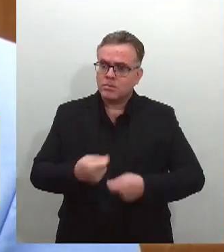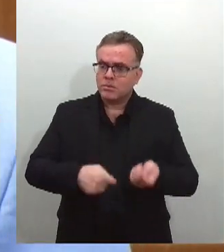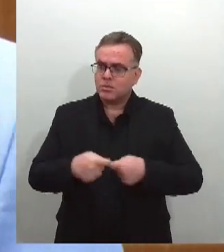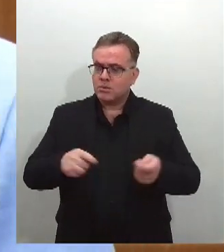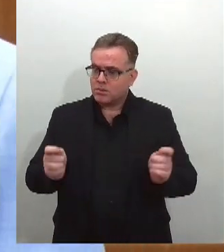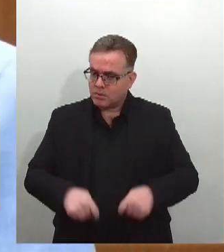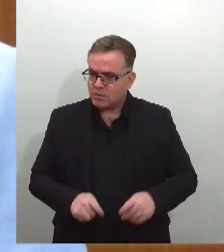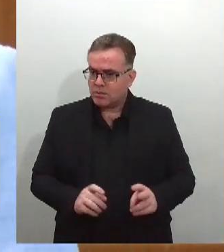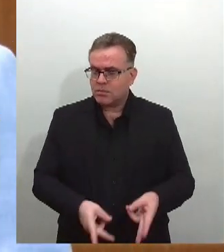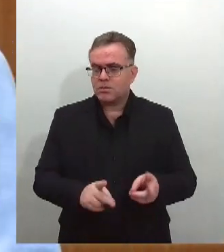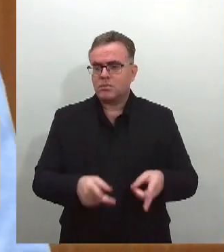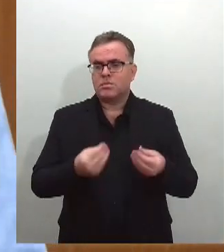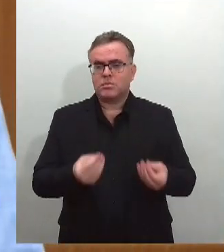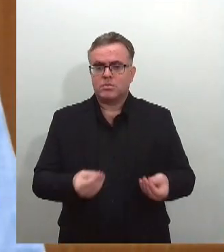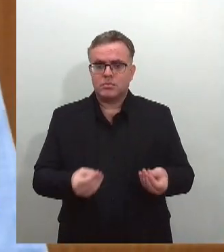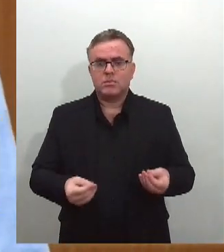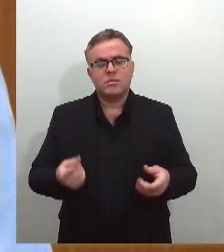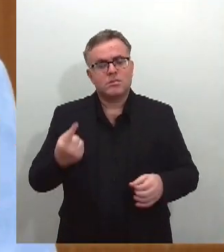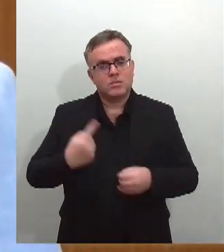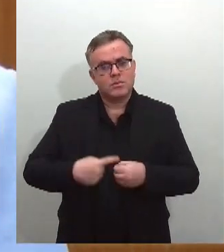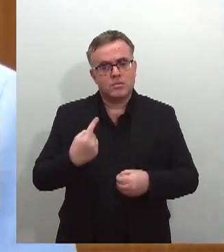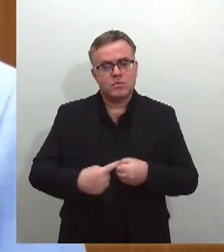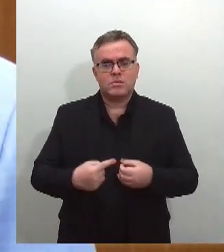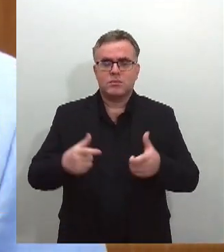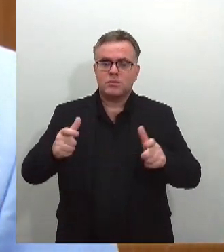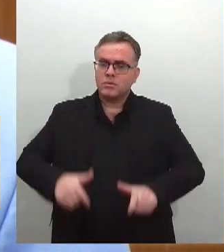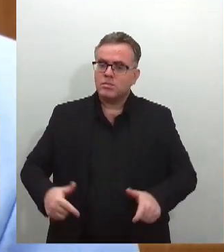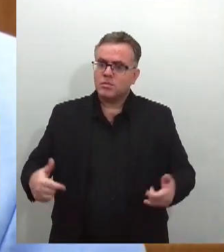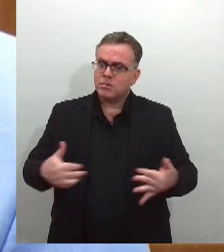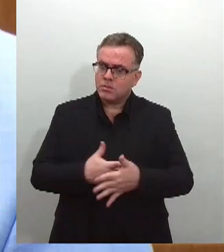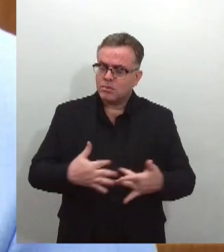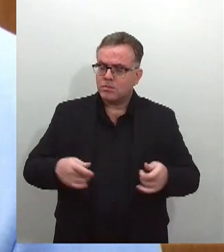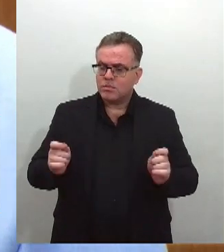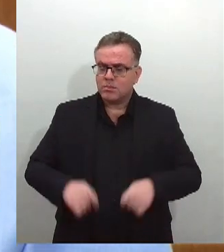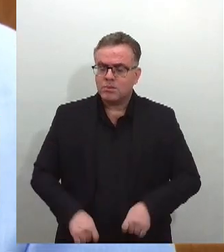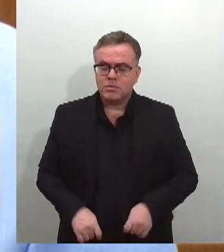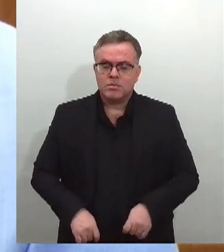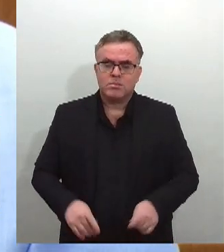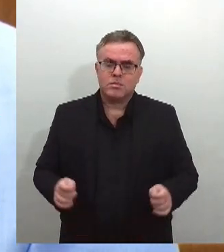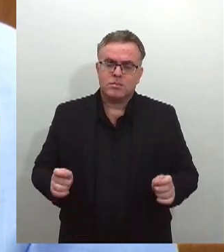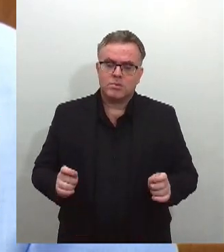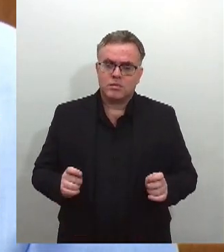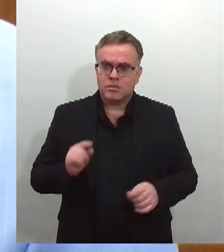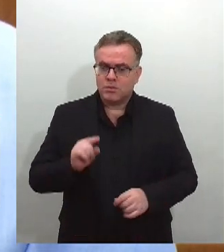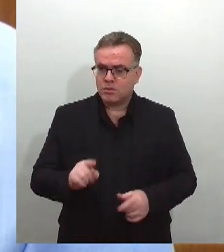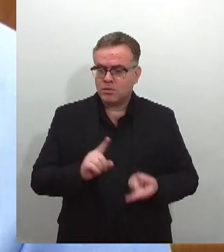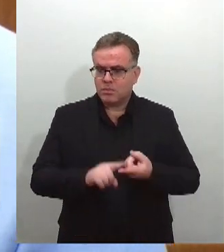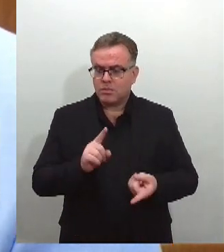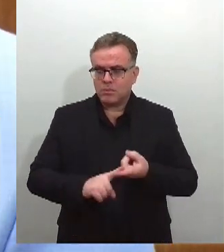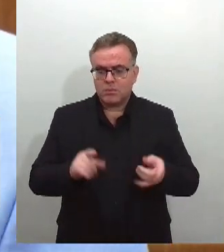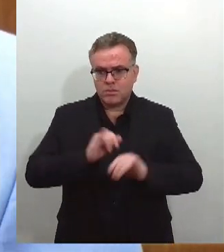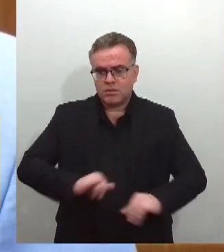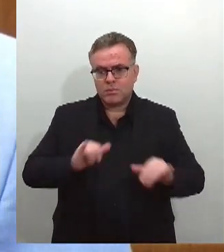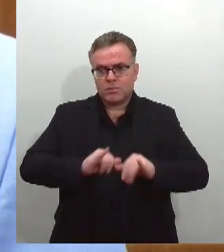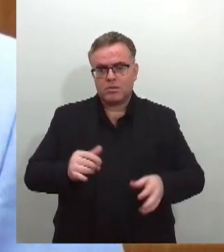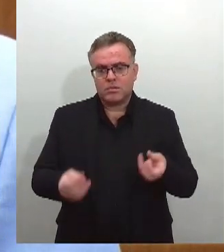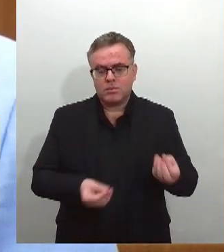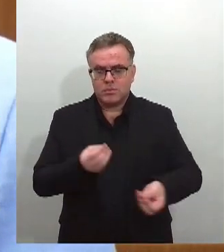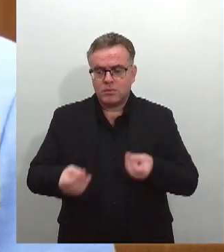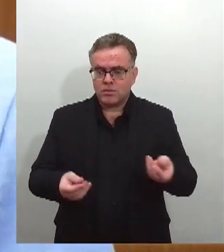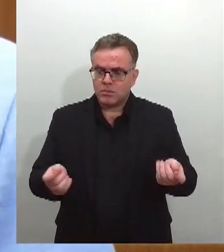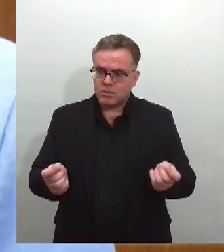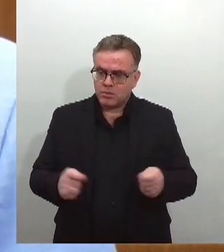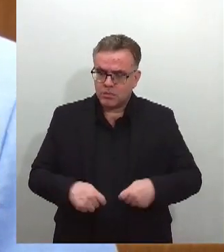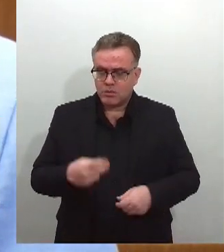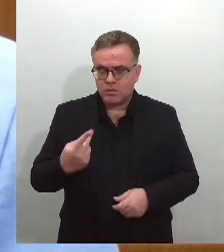para o município e região. Na oportunidade, o parlamentar também informou que os servidores do Poder Executivo do Estado de